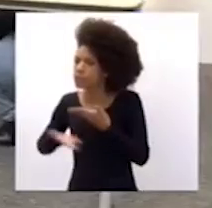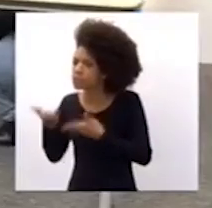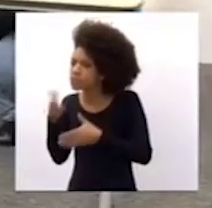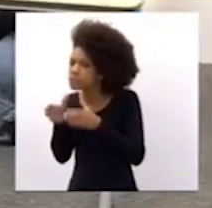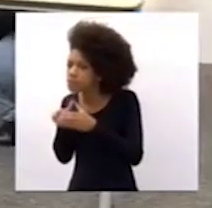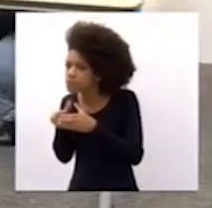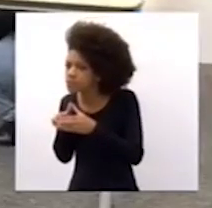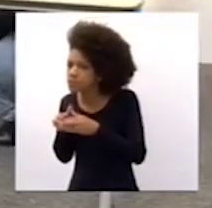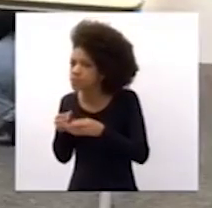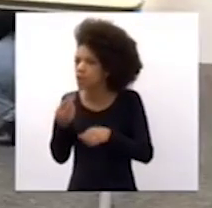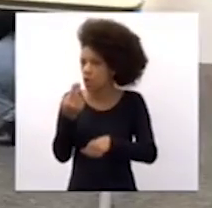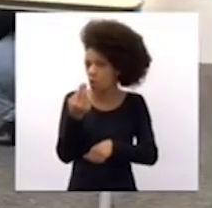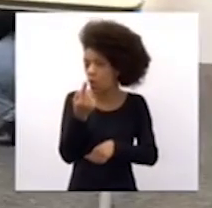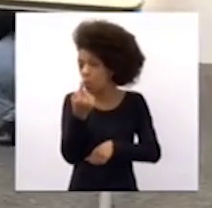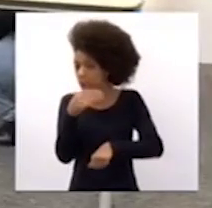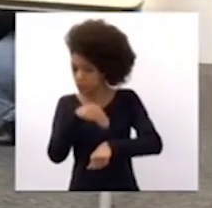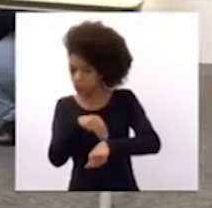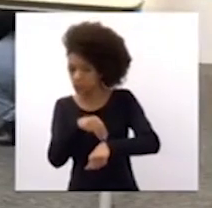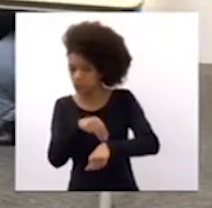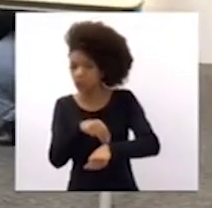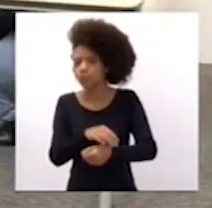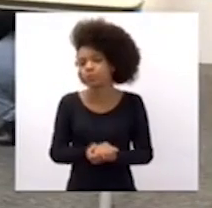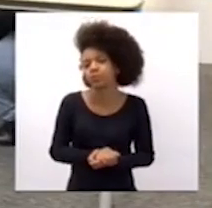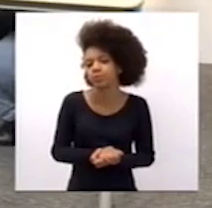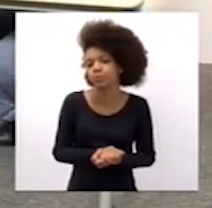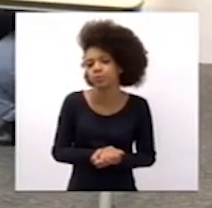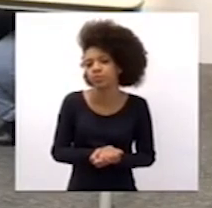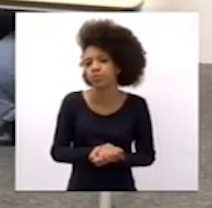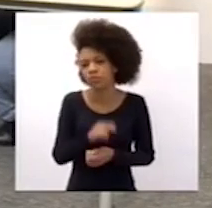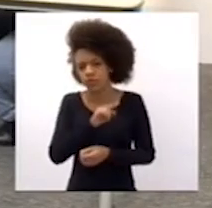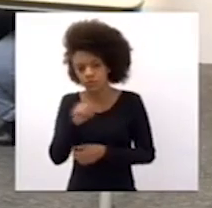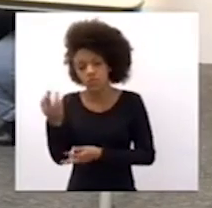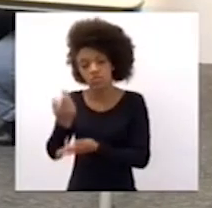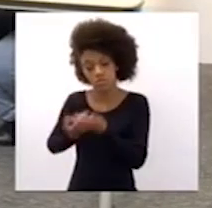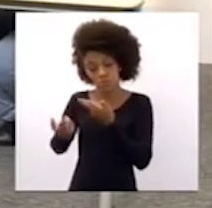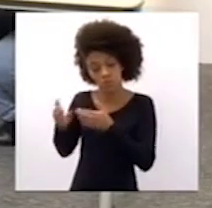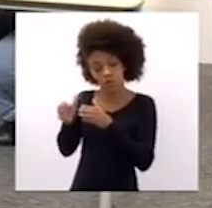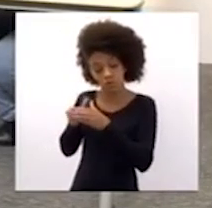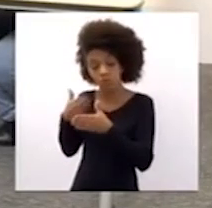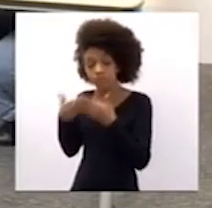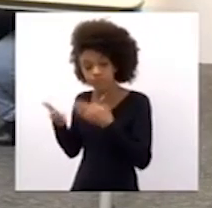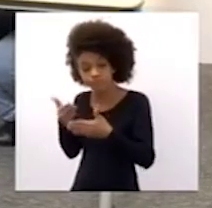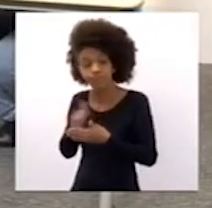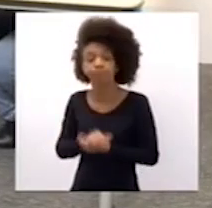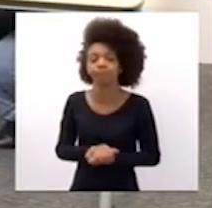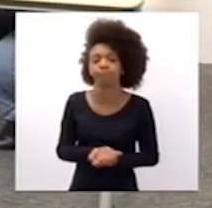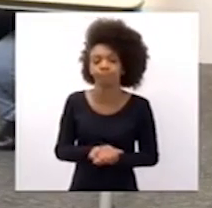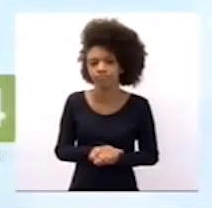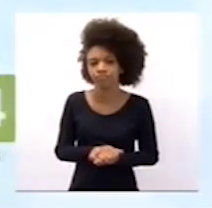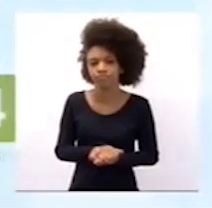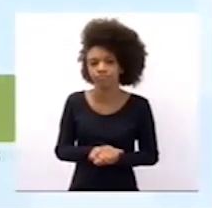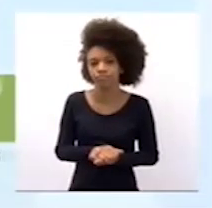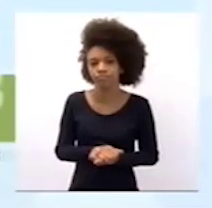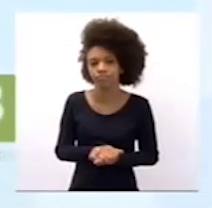interação 1 minuto para vocês colocarem no chat. É 2, mas tudo bem.